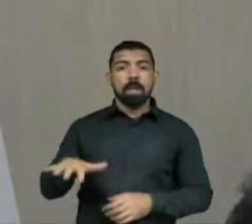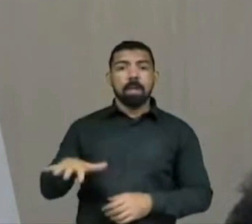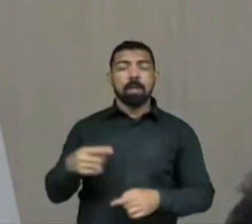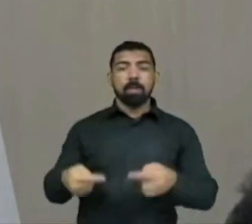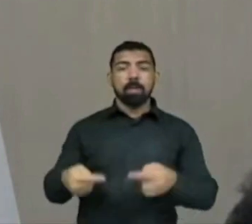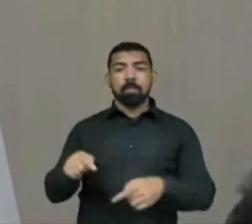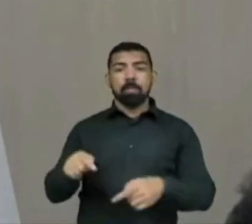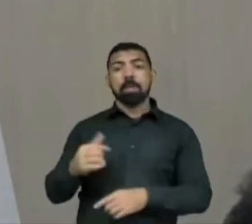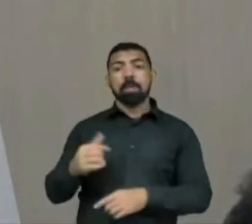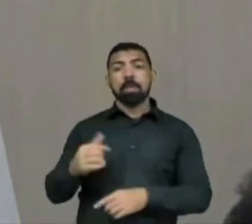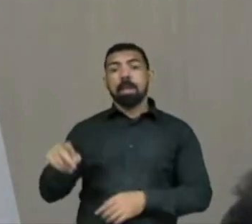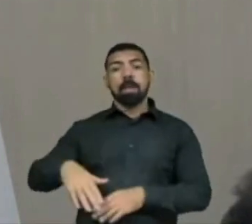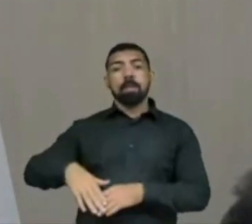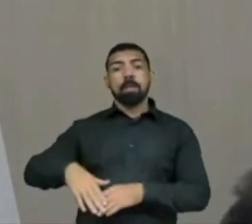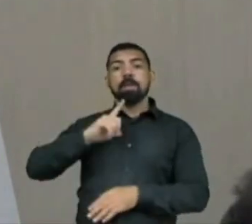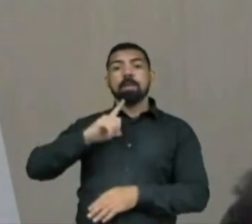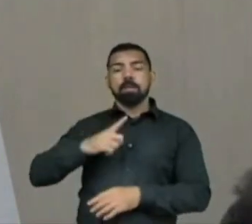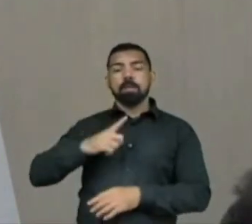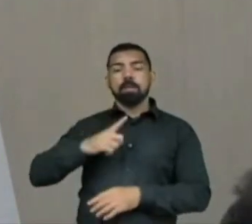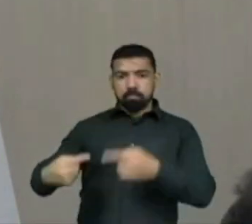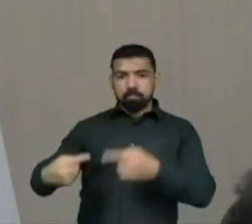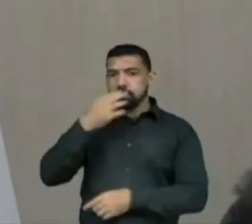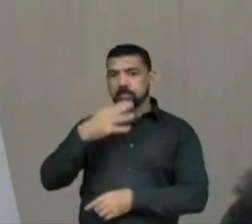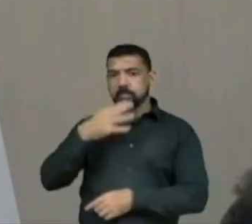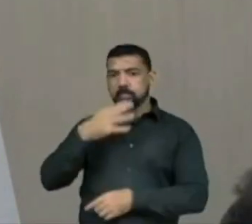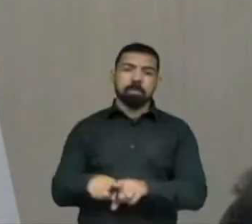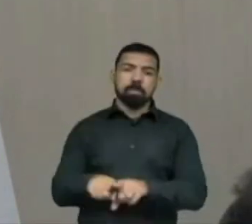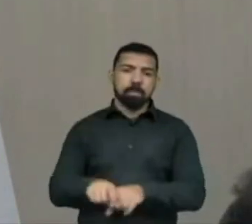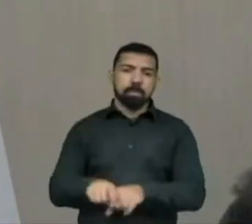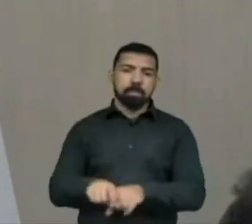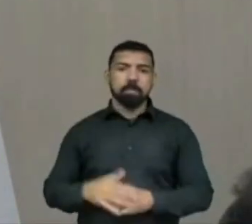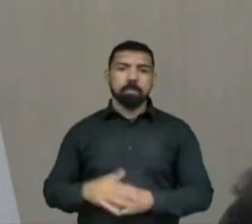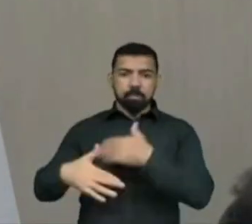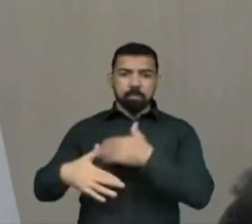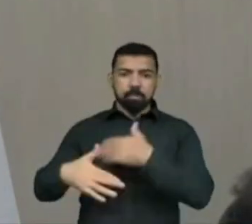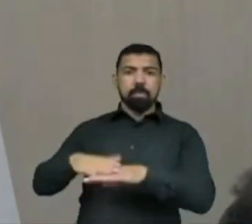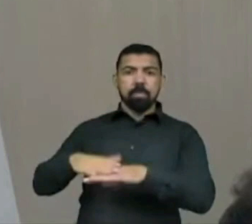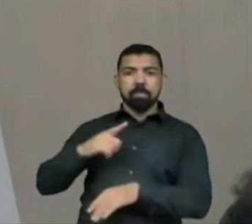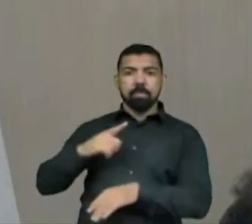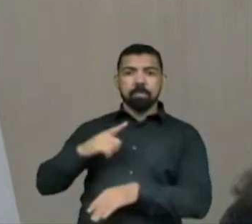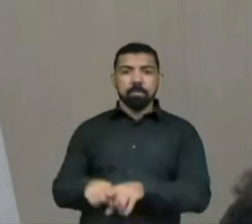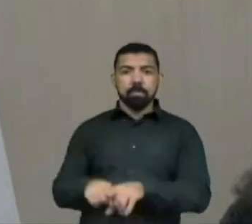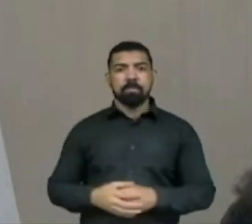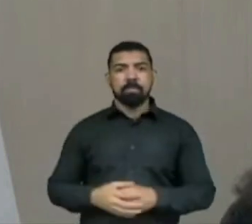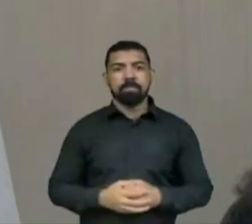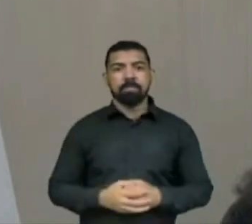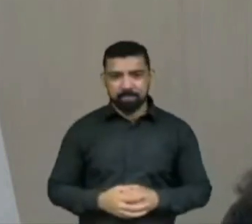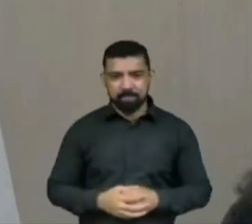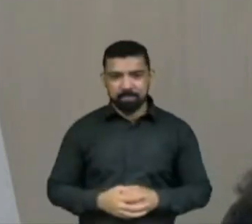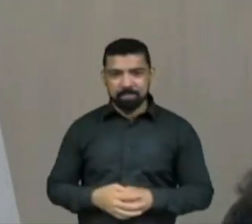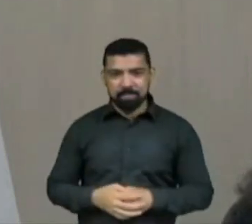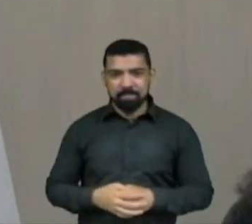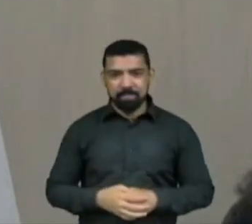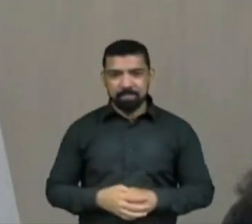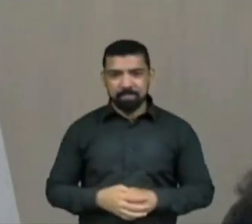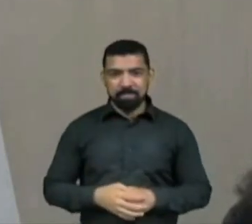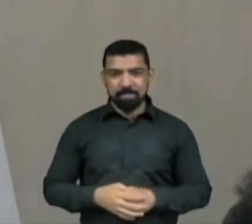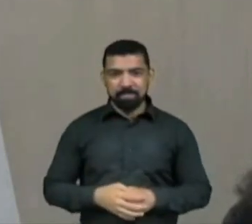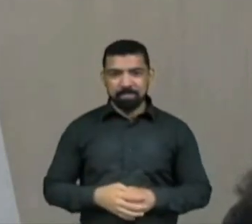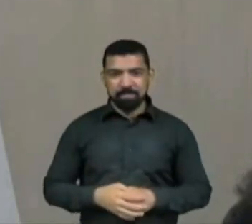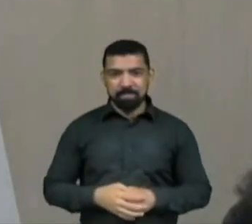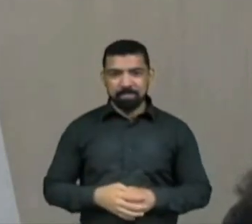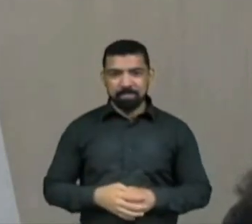mais ele cresceu, foi lá fora que mais ele desenvolveu. Porque ninguém pode apagar um projeto quando Deus tem na vida de uma